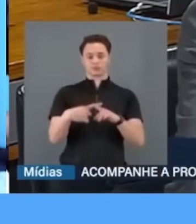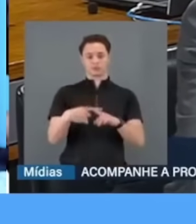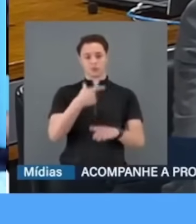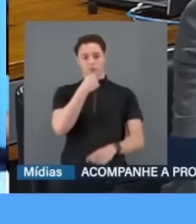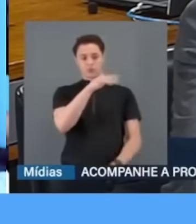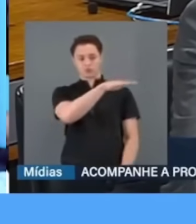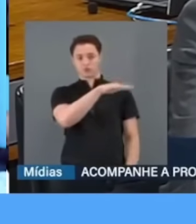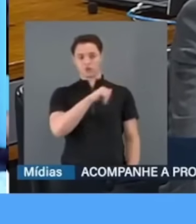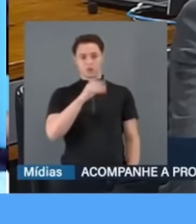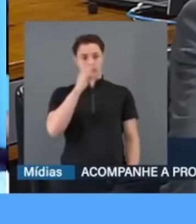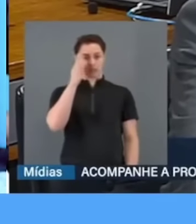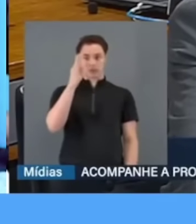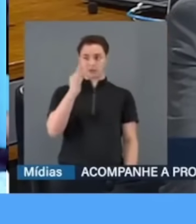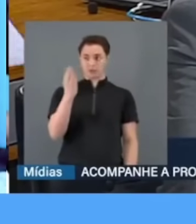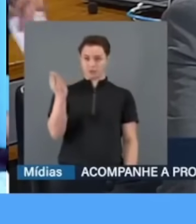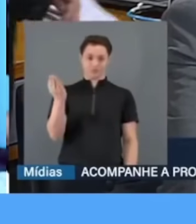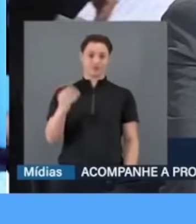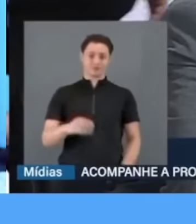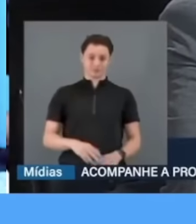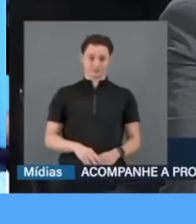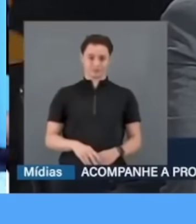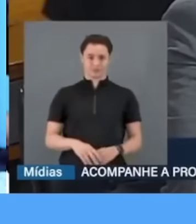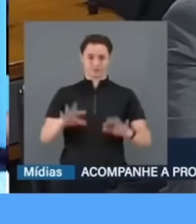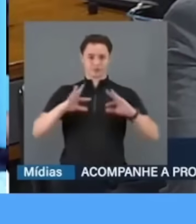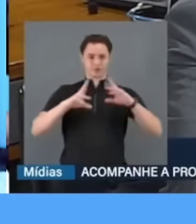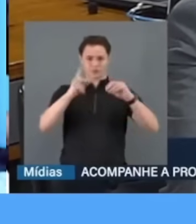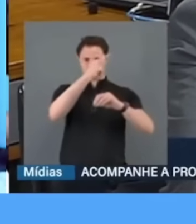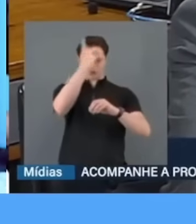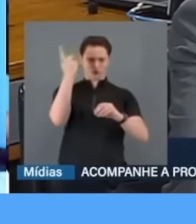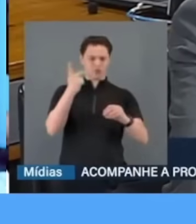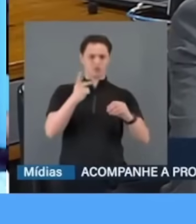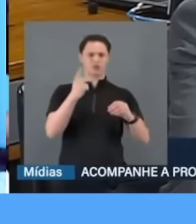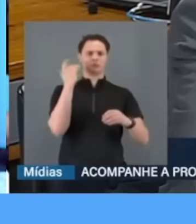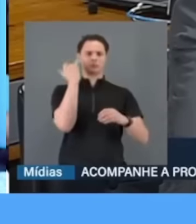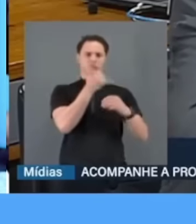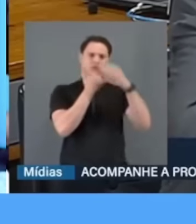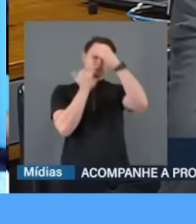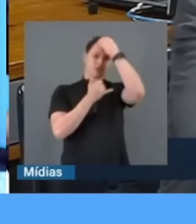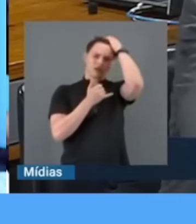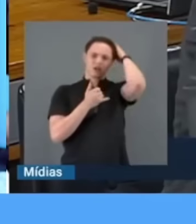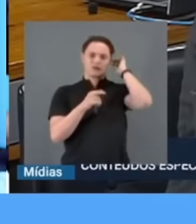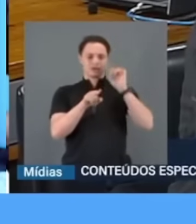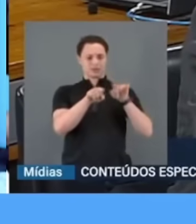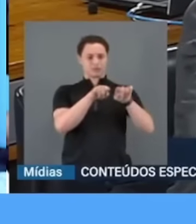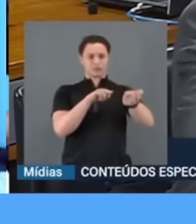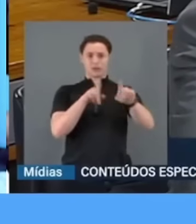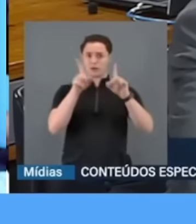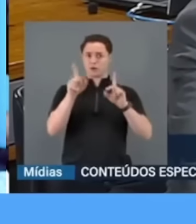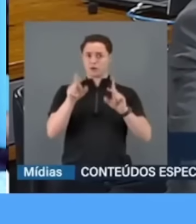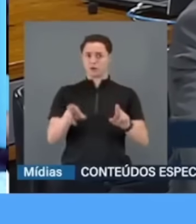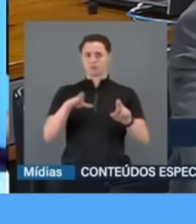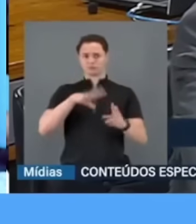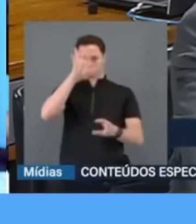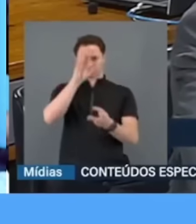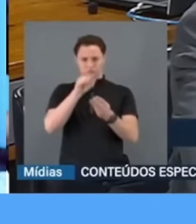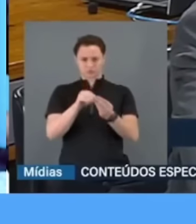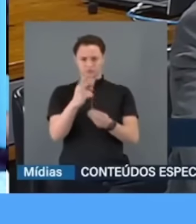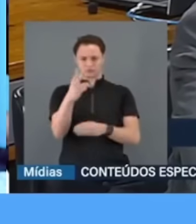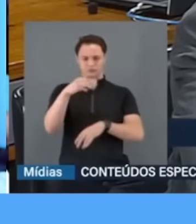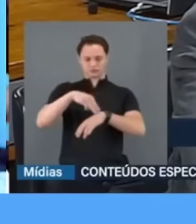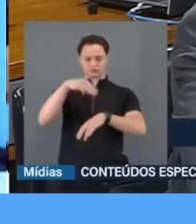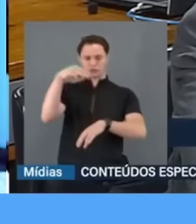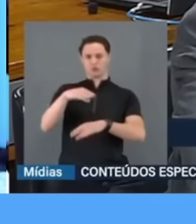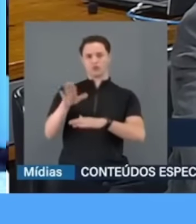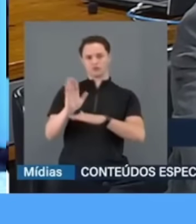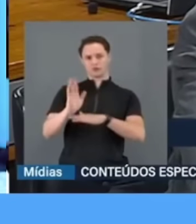senhora e outros. Sim. E todos eles foram no mesmo rumo. Então acho que esse vídeo é importante porque eu fiz aí um resumo de apenas 2 minutos, mas